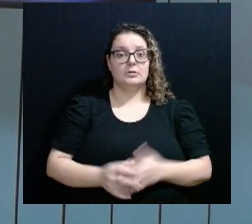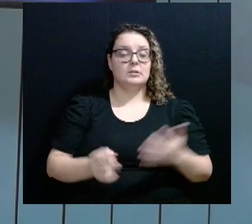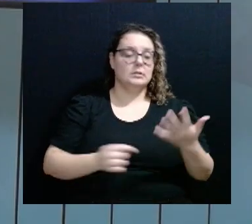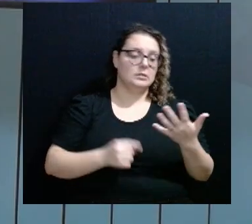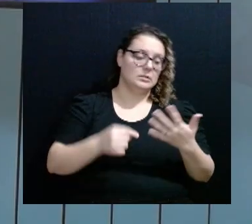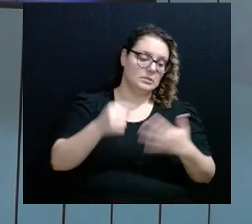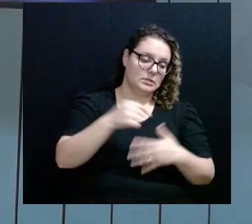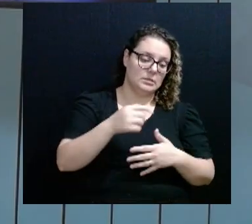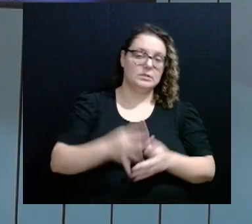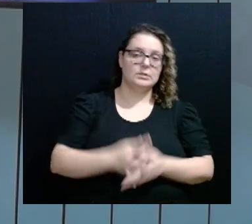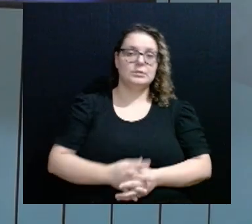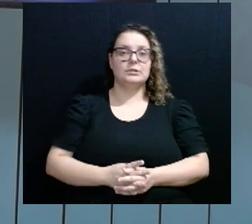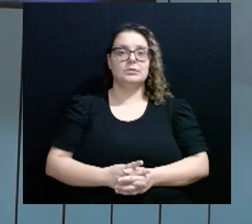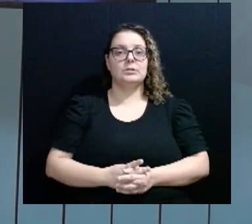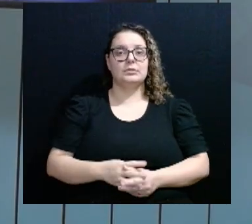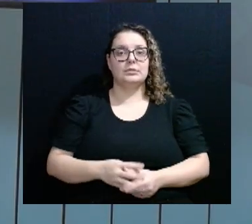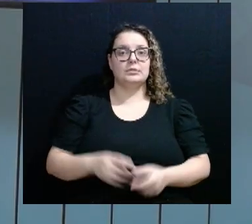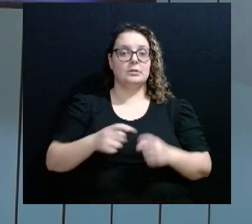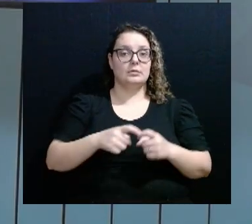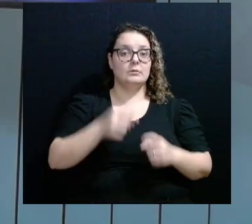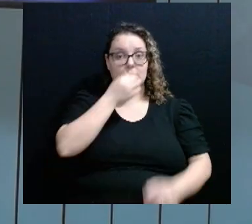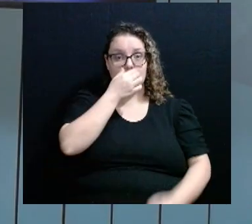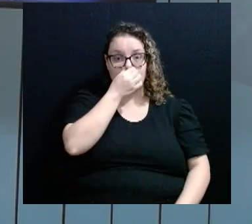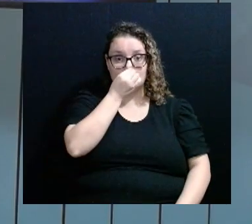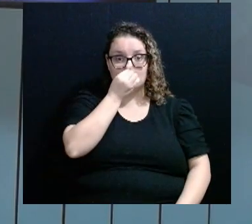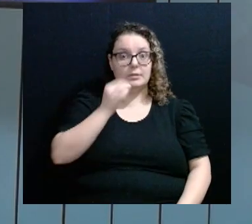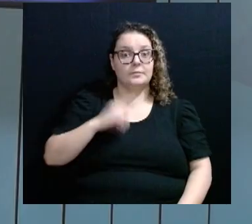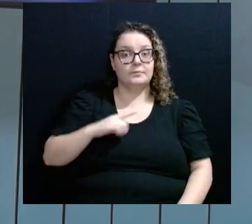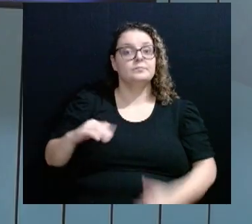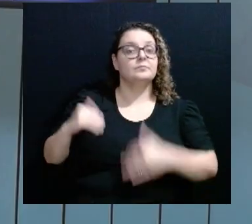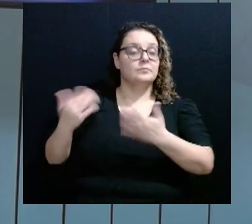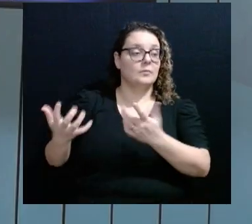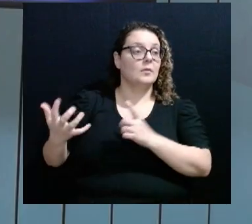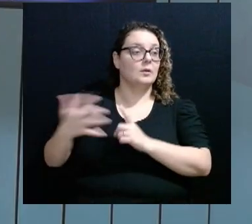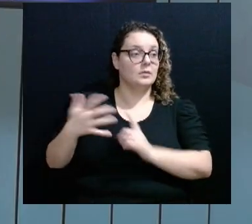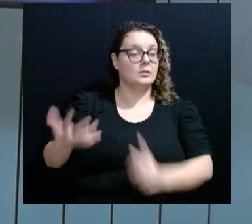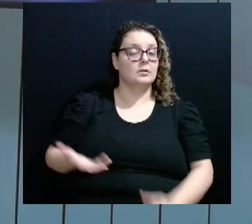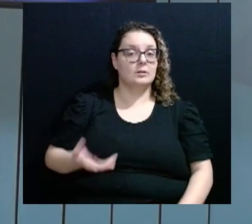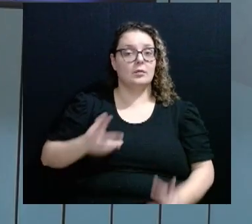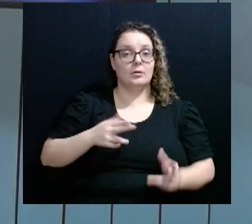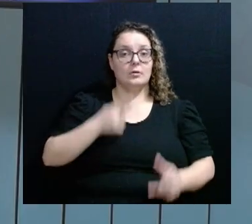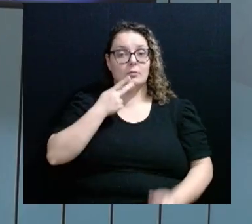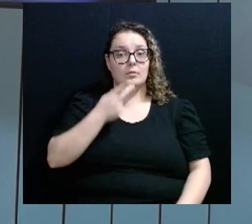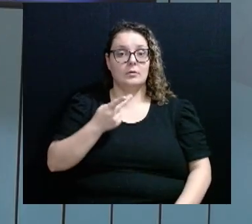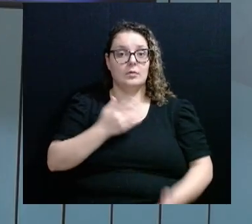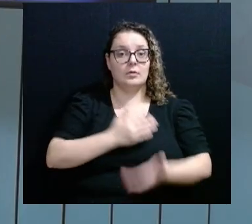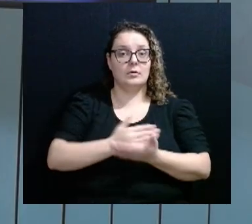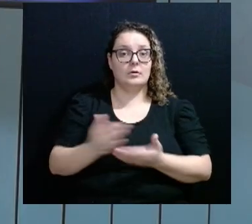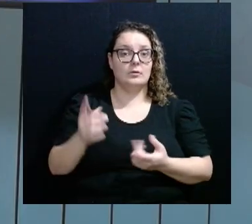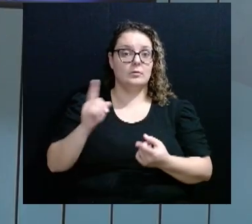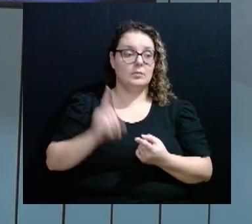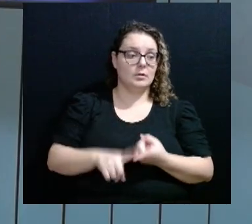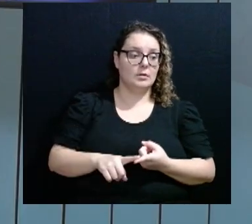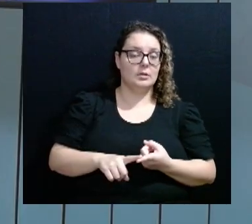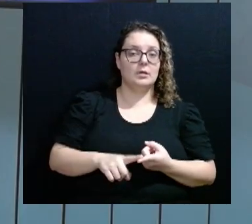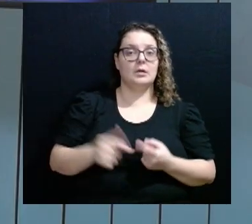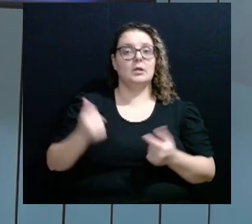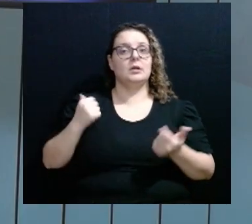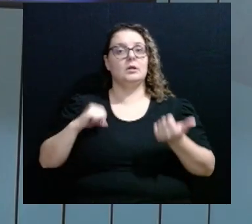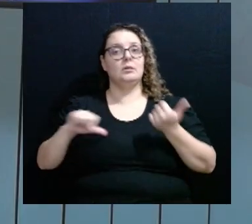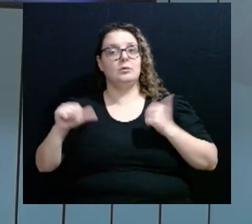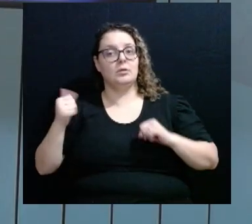além desses fatores da medicina em si, tem também os externos, né? Como foi falado aqui no